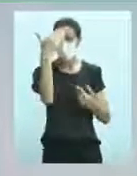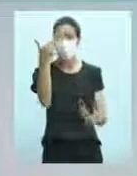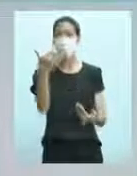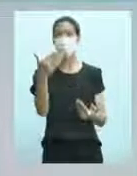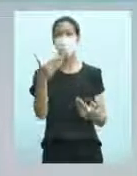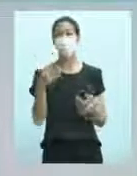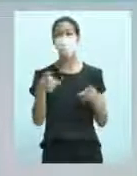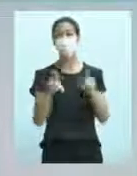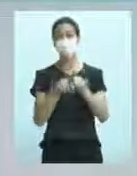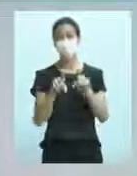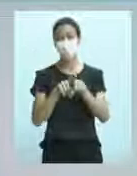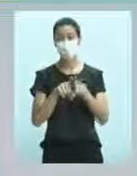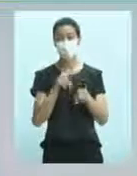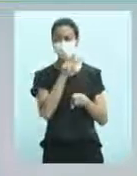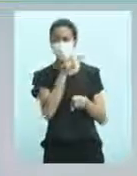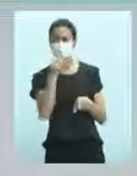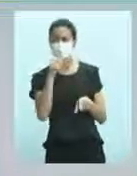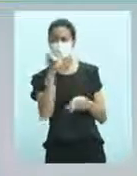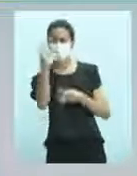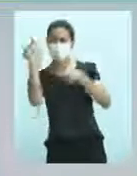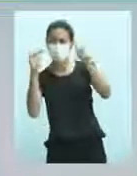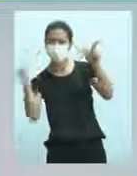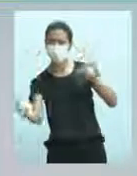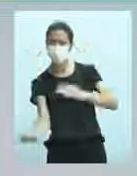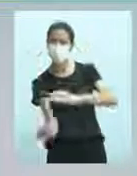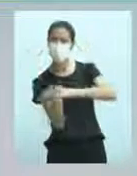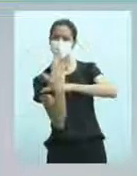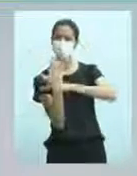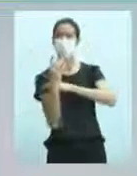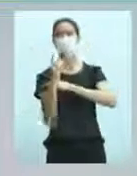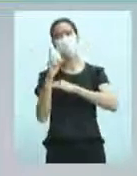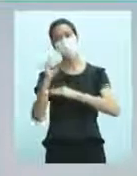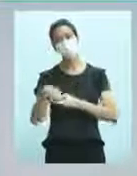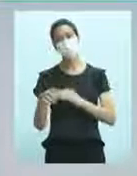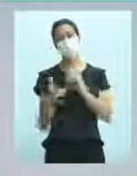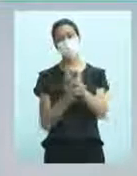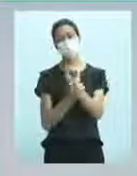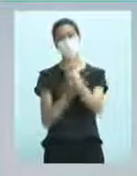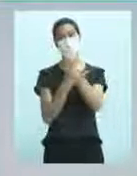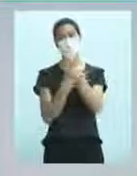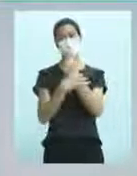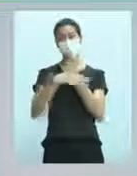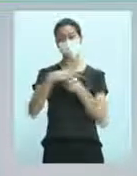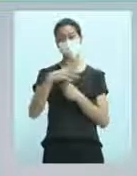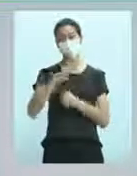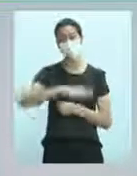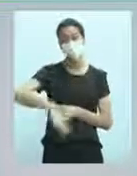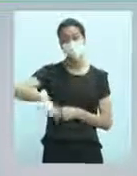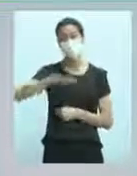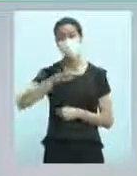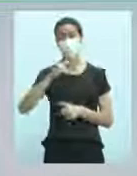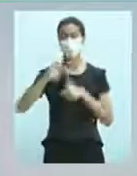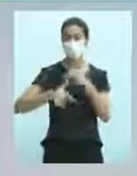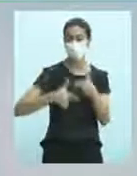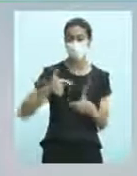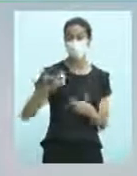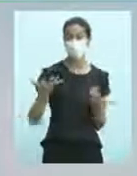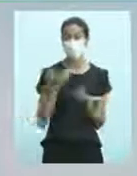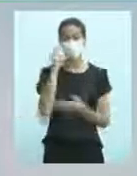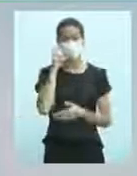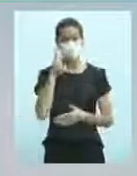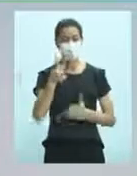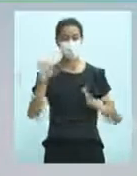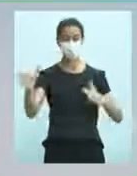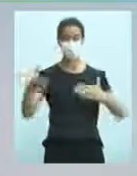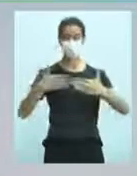aliada aqueles que nos dão a força muito grande que o pessoal da segurança pública de hoje os números das nossas